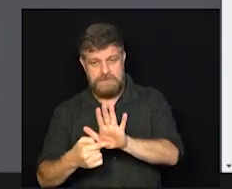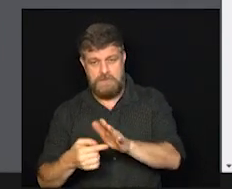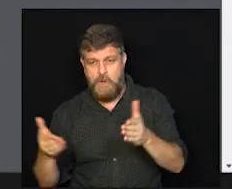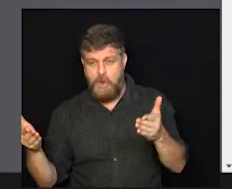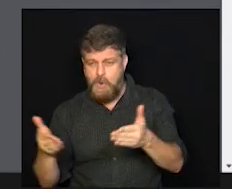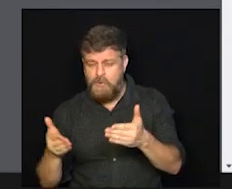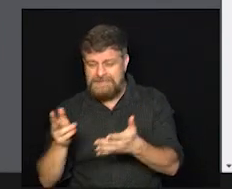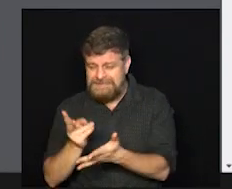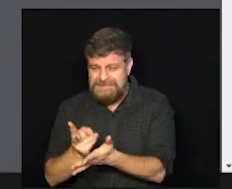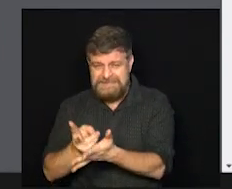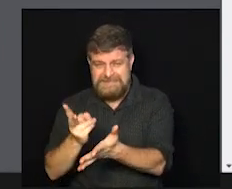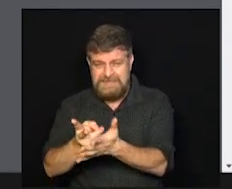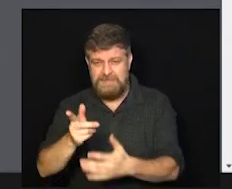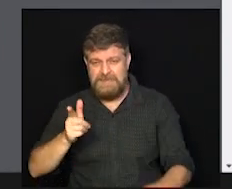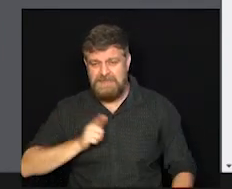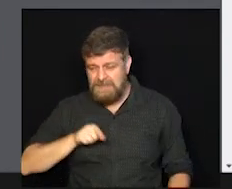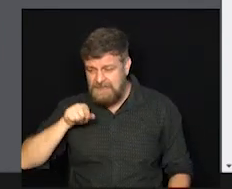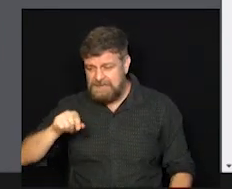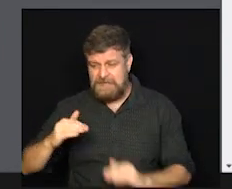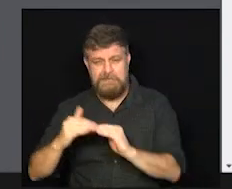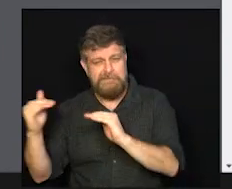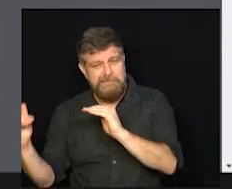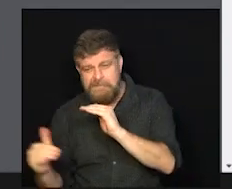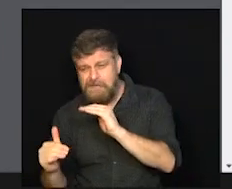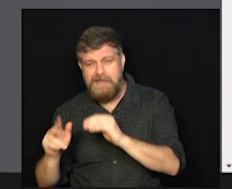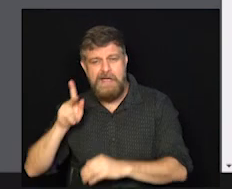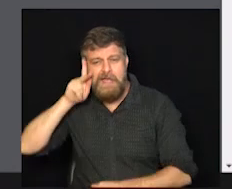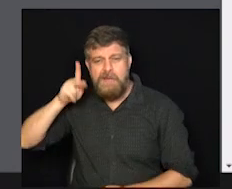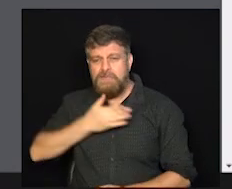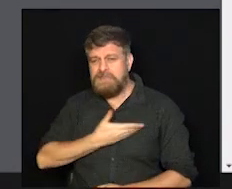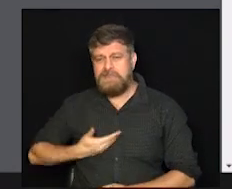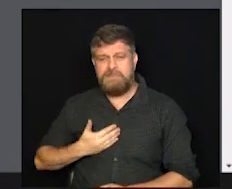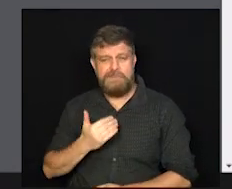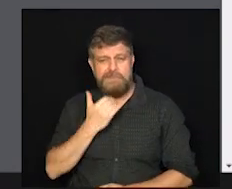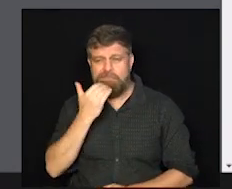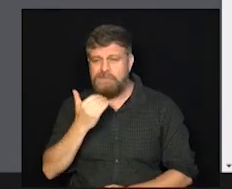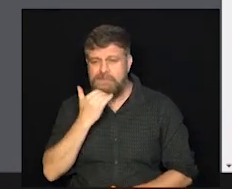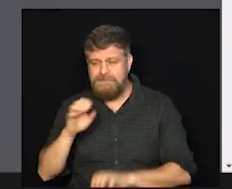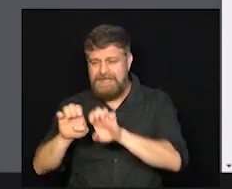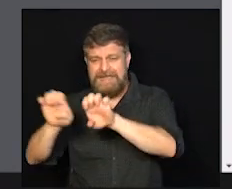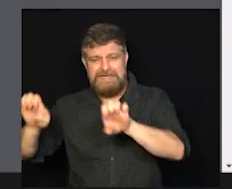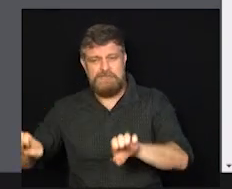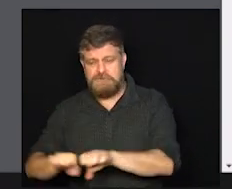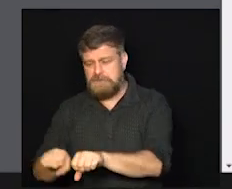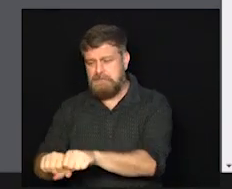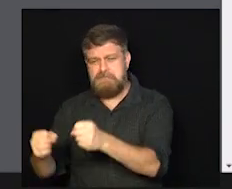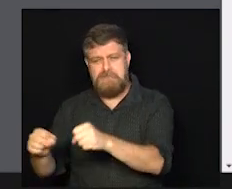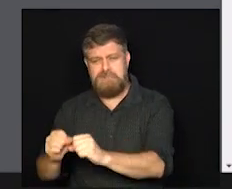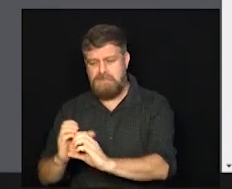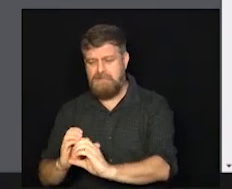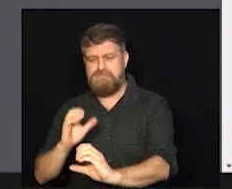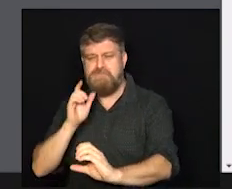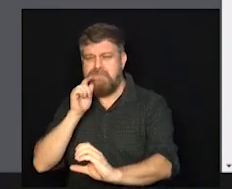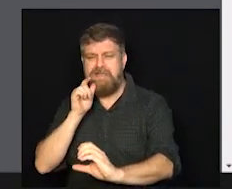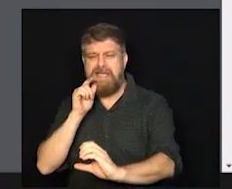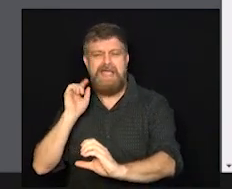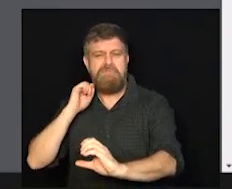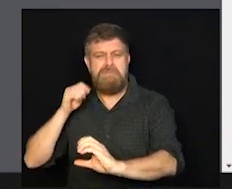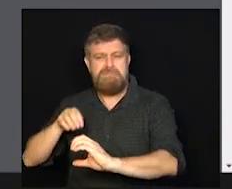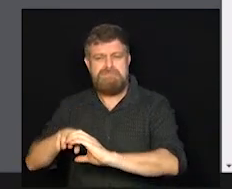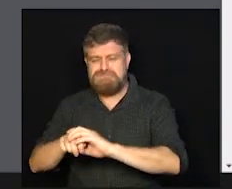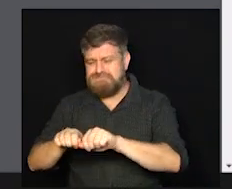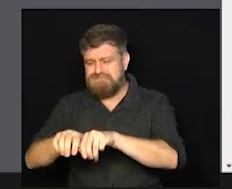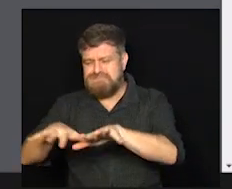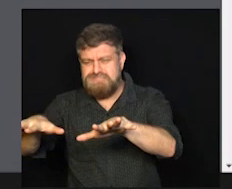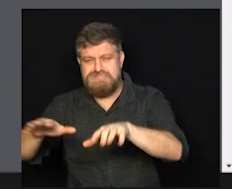sempre a penúria de políticas públicas, infraestrutura, no saneamento, no transporte, na saúde e na